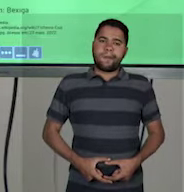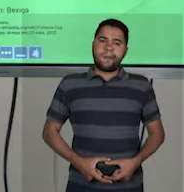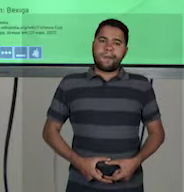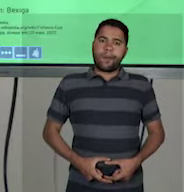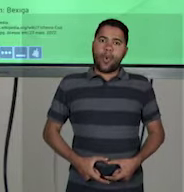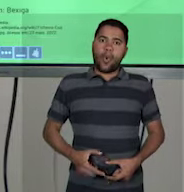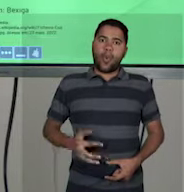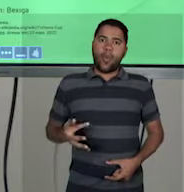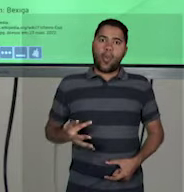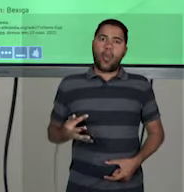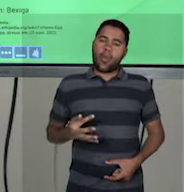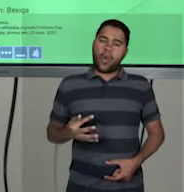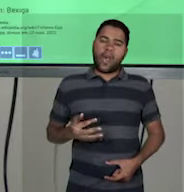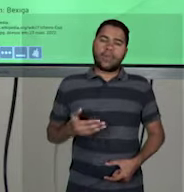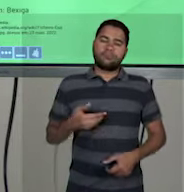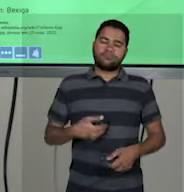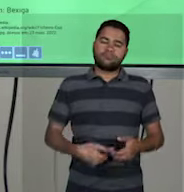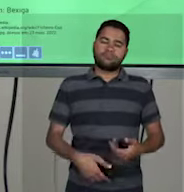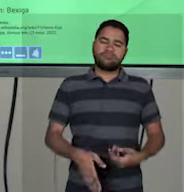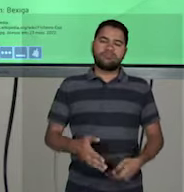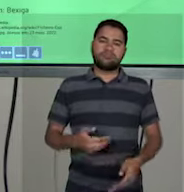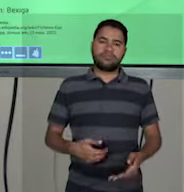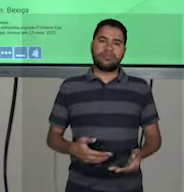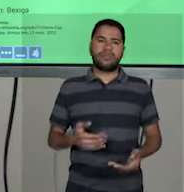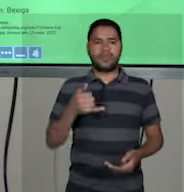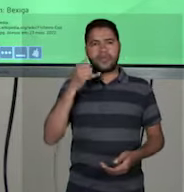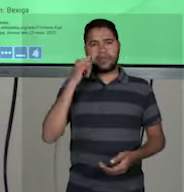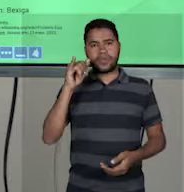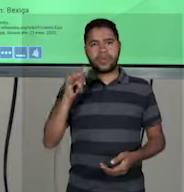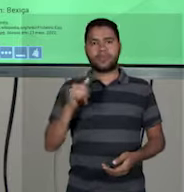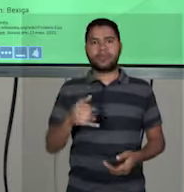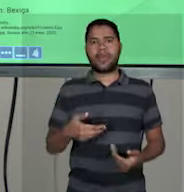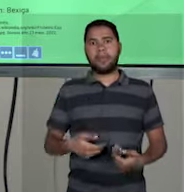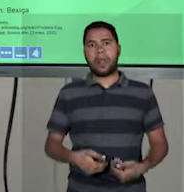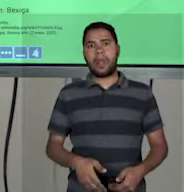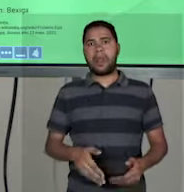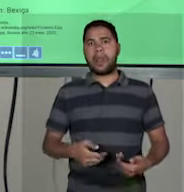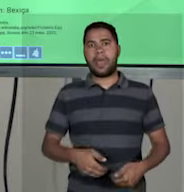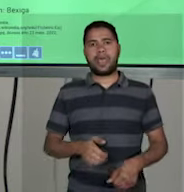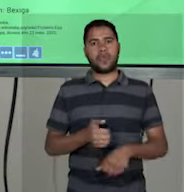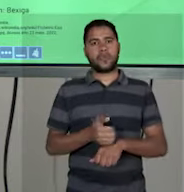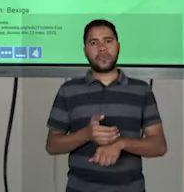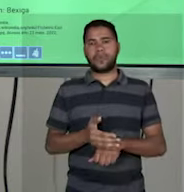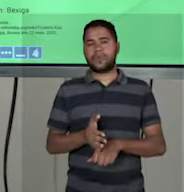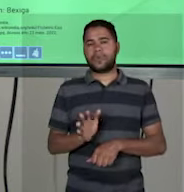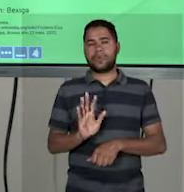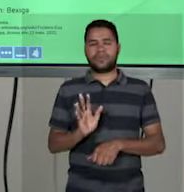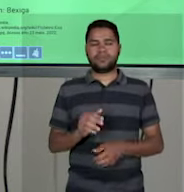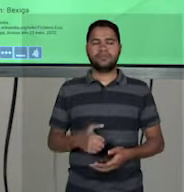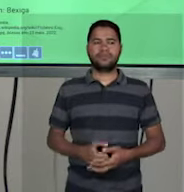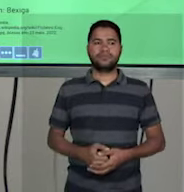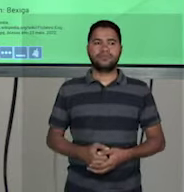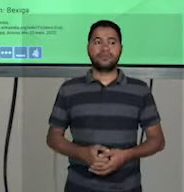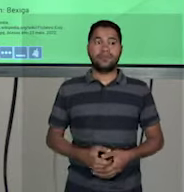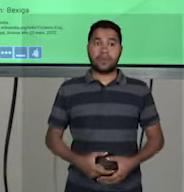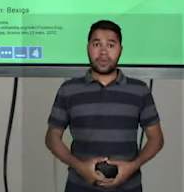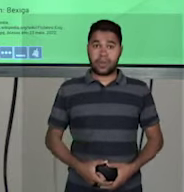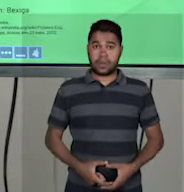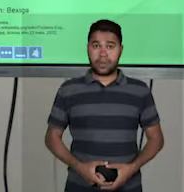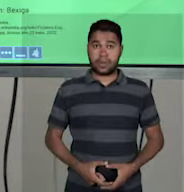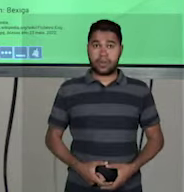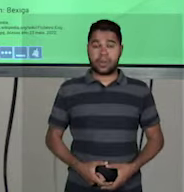né? Evitando a perda excessiva também da água. Então, a bexiga é um órgão